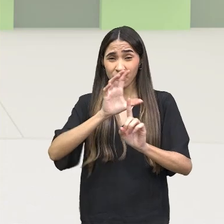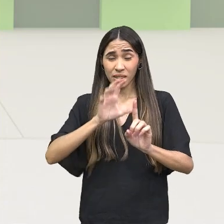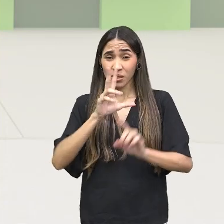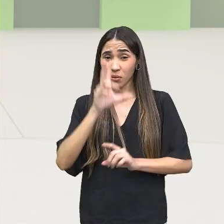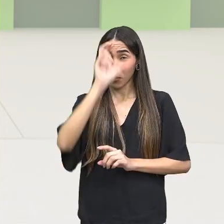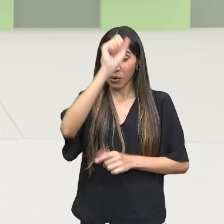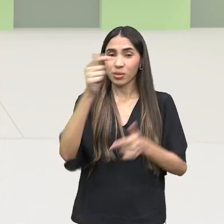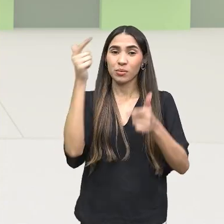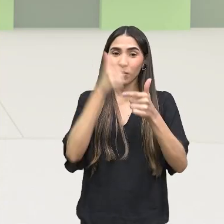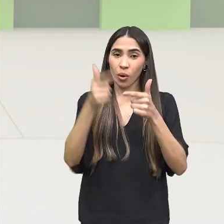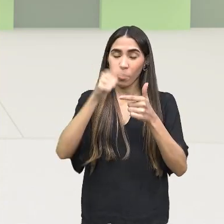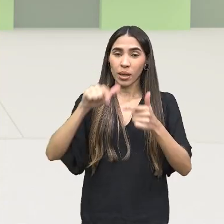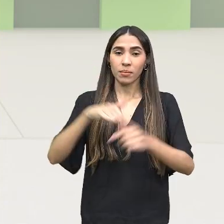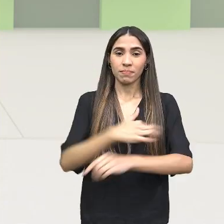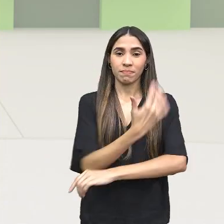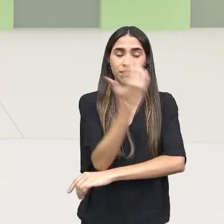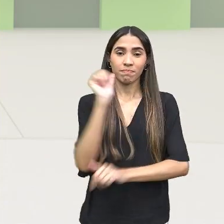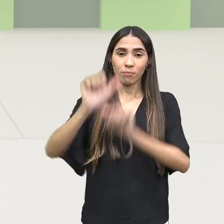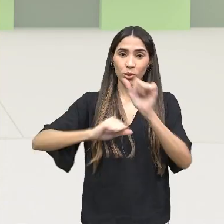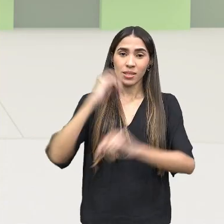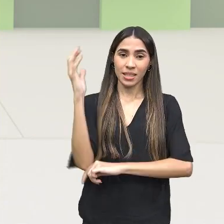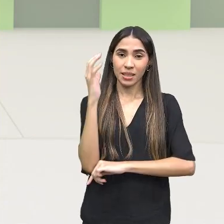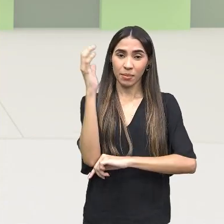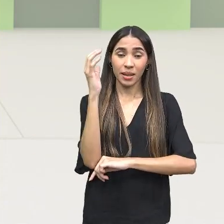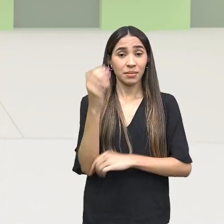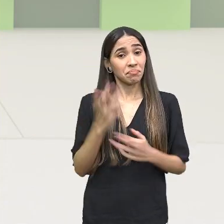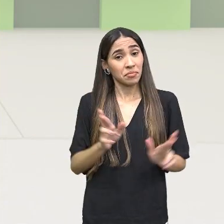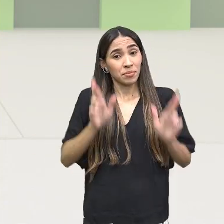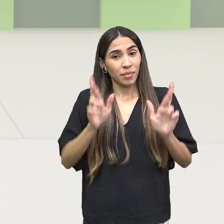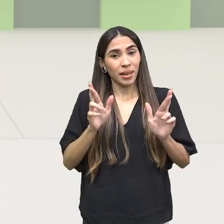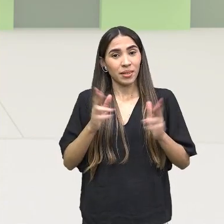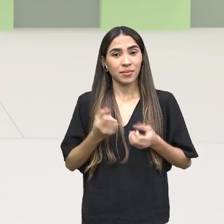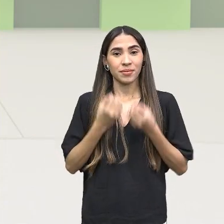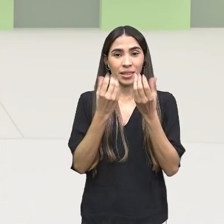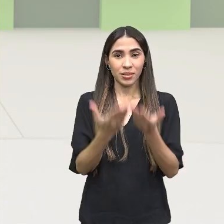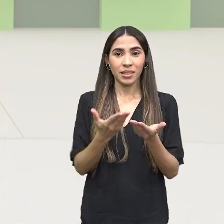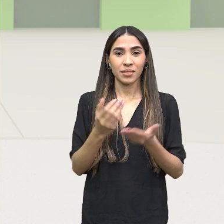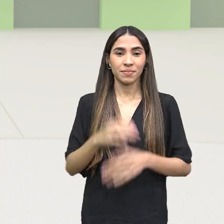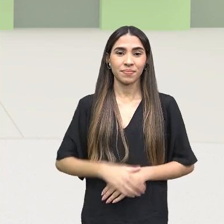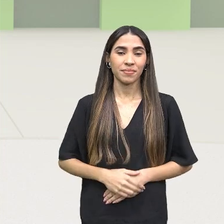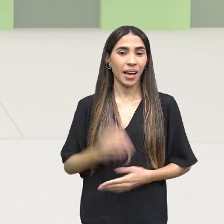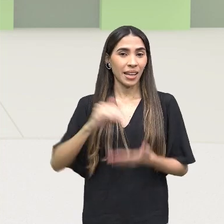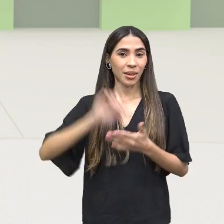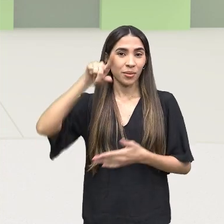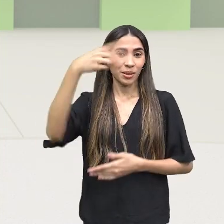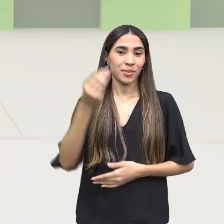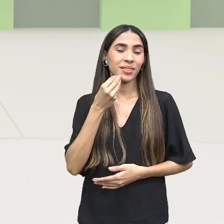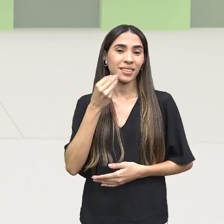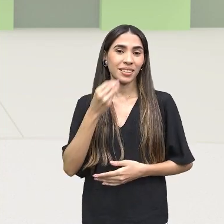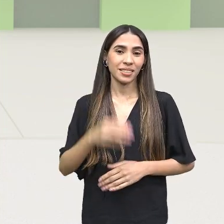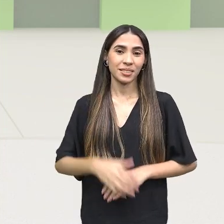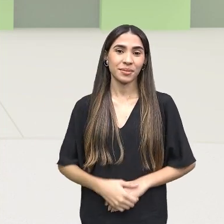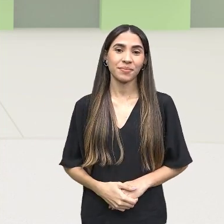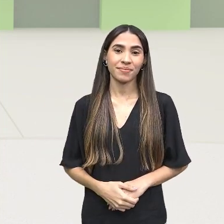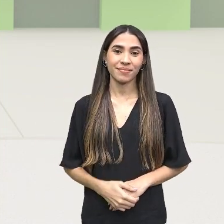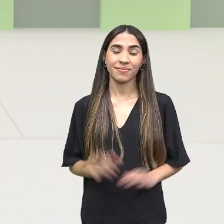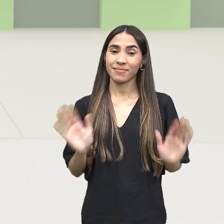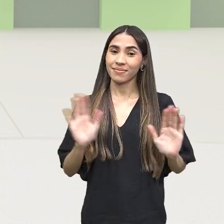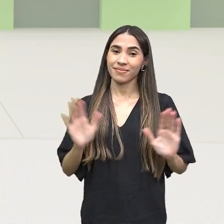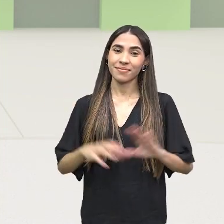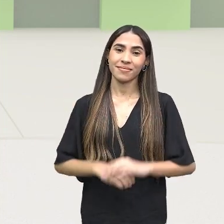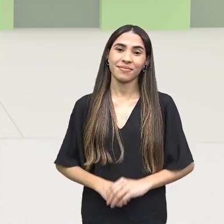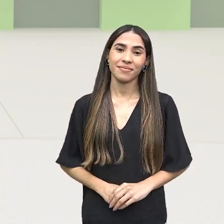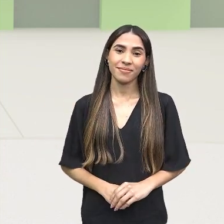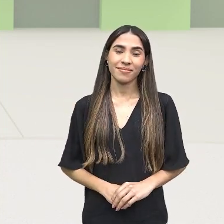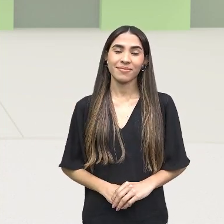os problemas relacionados às mudanças climáticas. Espero ter contribuído com a aula de vocês. Até uma próxima oportunidade. Tchau, tchau.